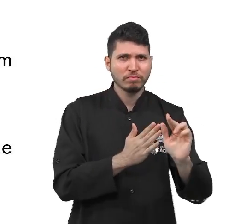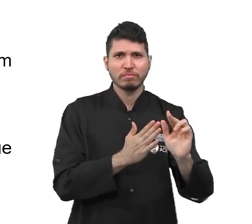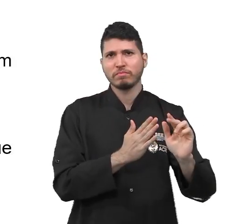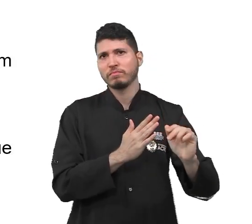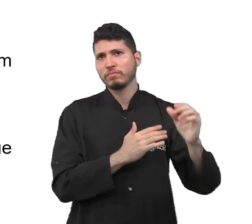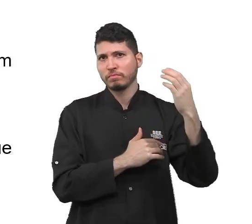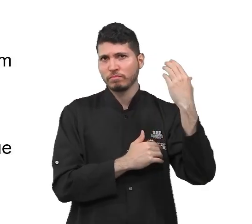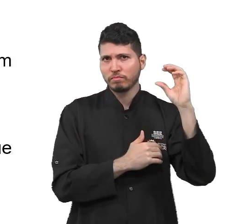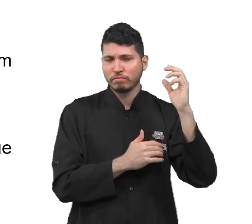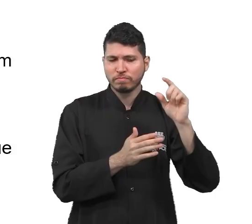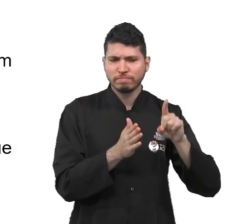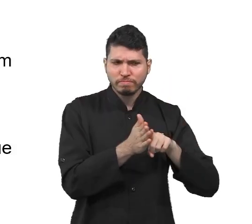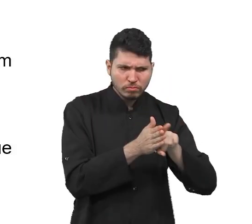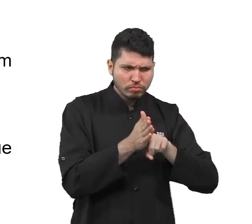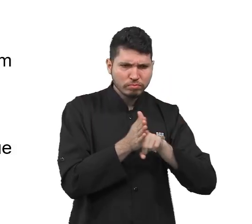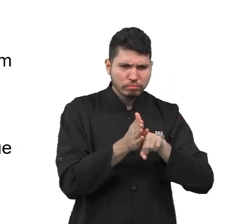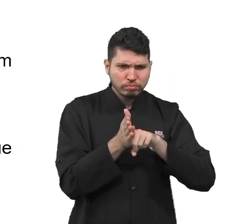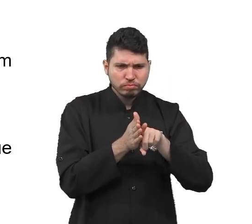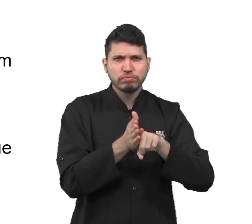suas pesquisas,